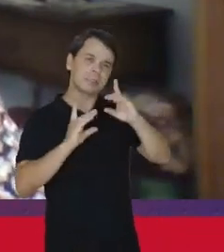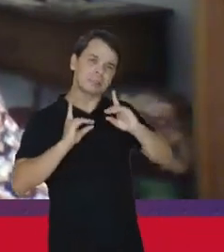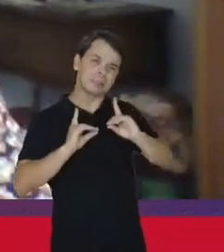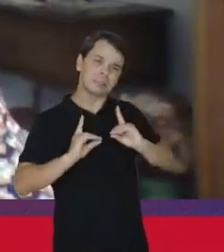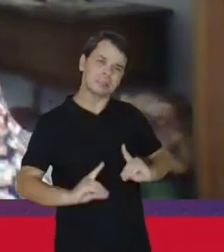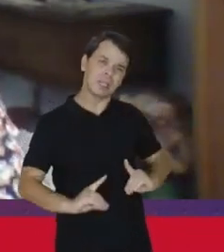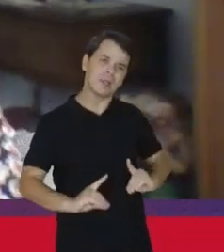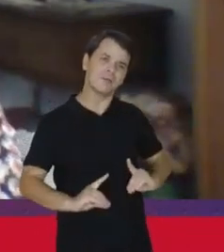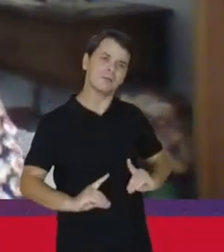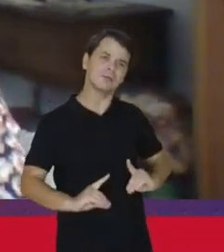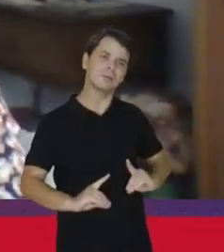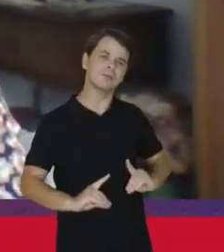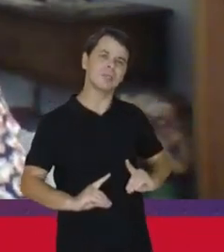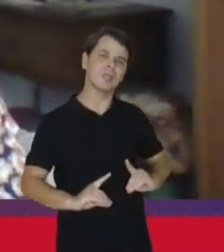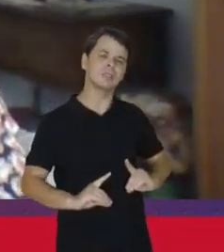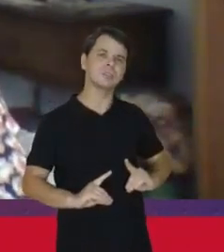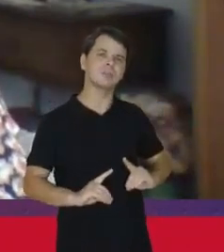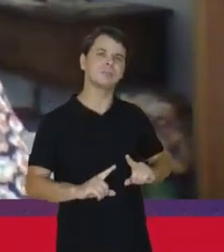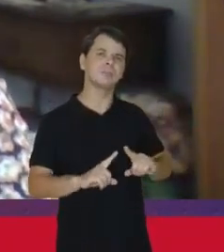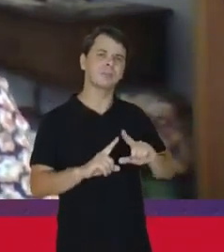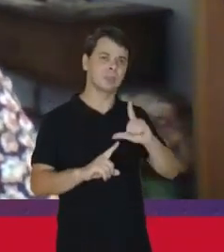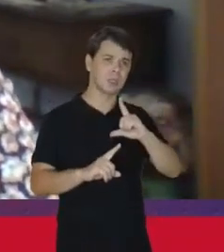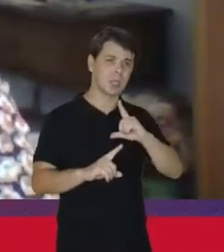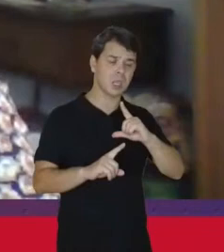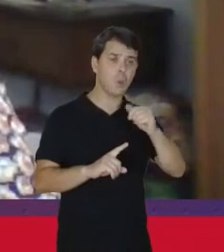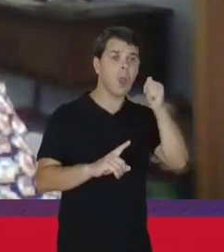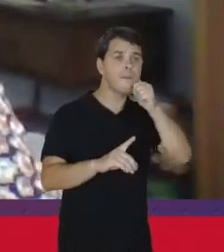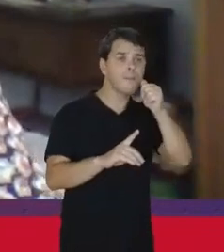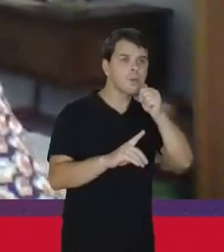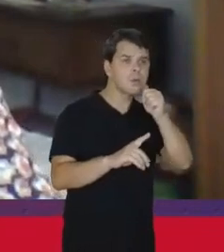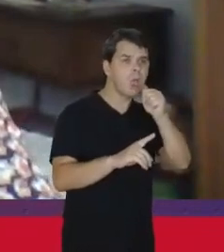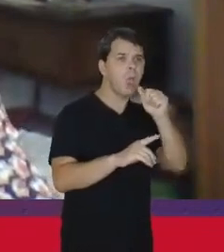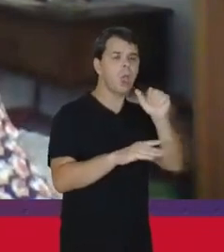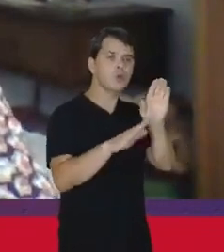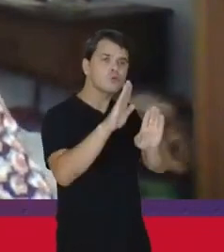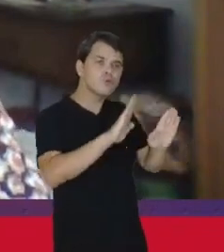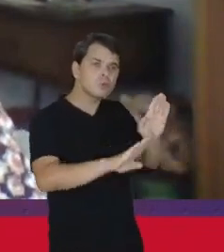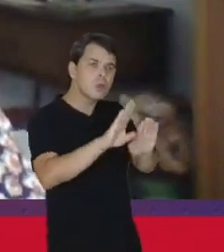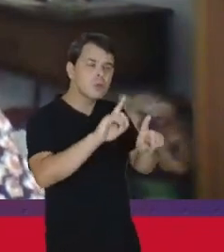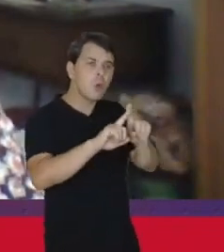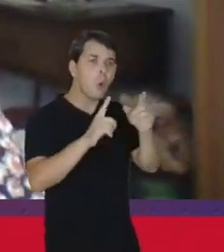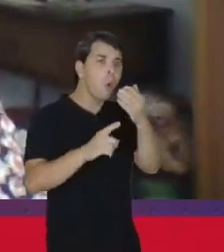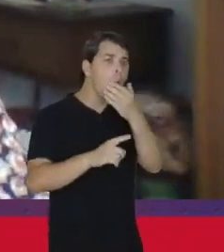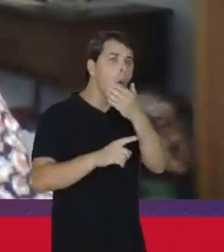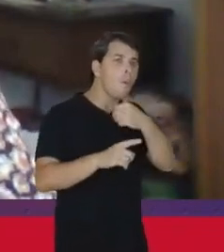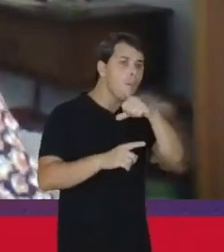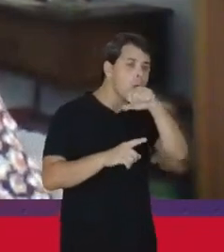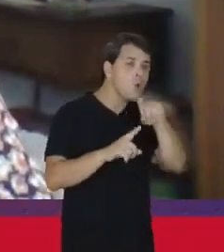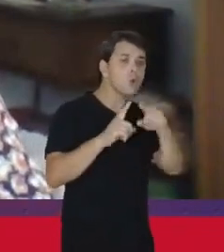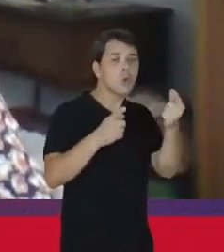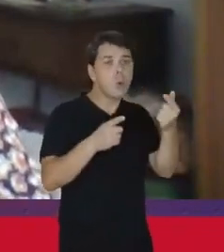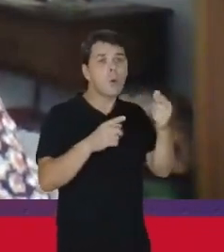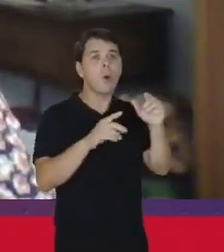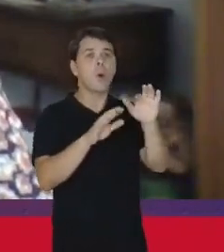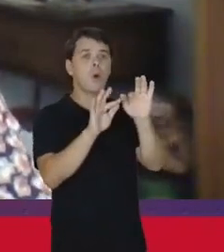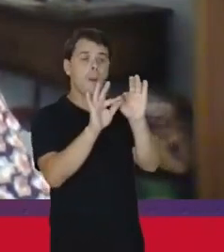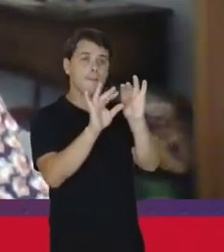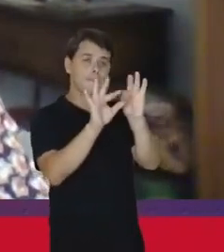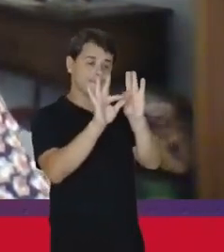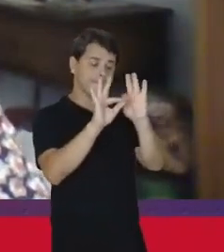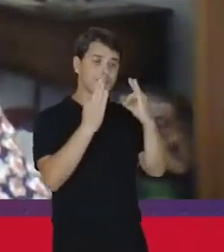apresenta algum grau de deficiência, tem uma mulher, normalmente a mãe ou um membro da família, que